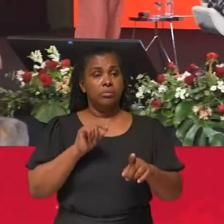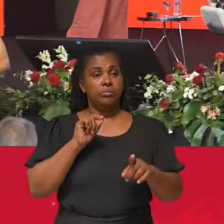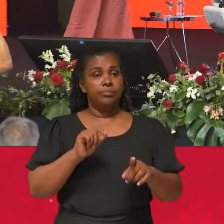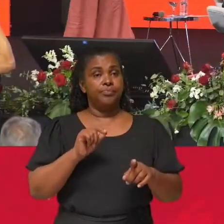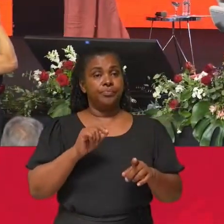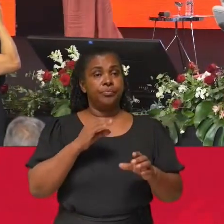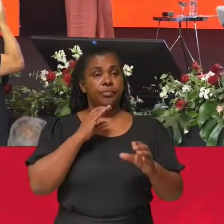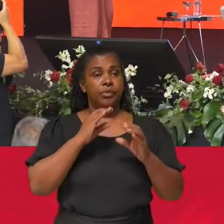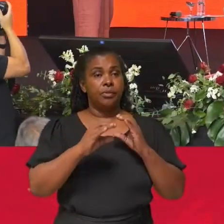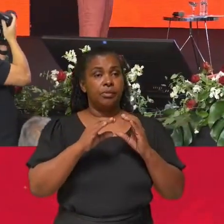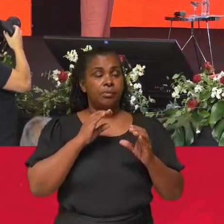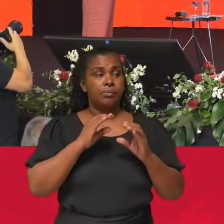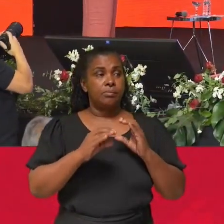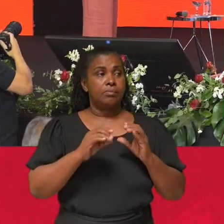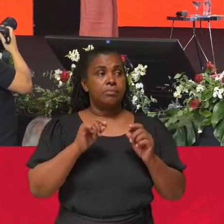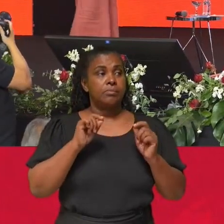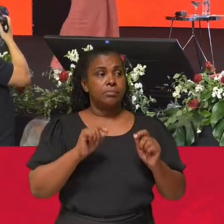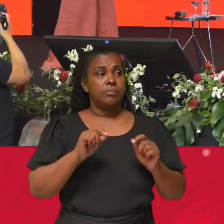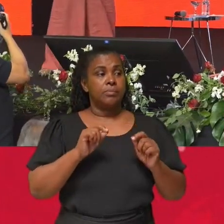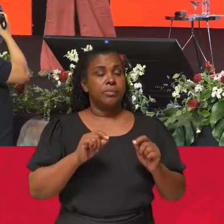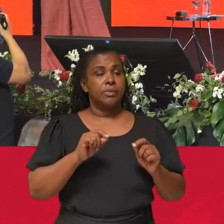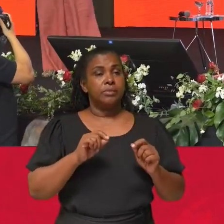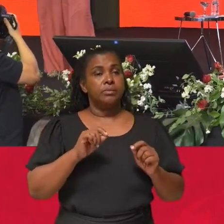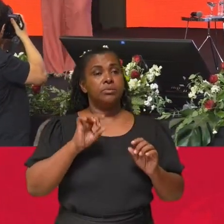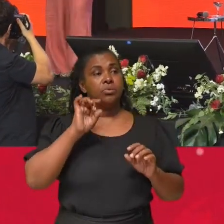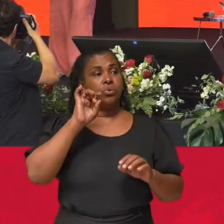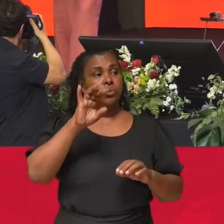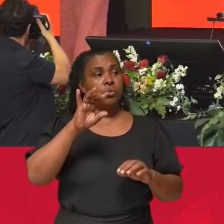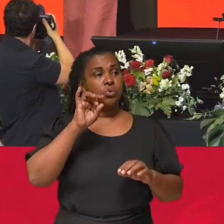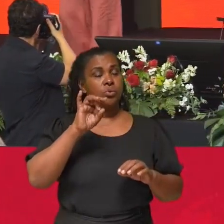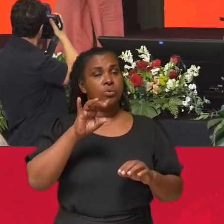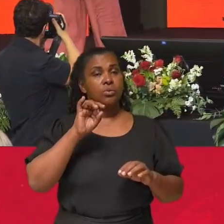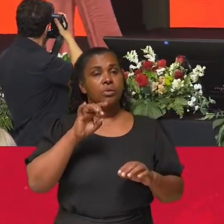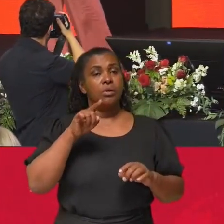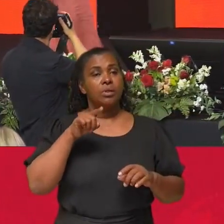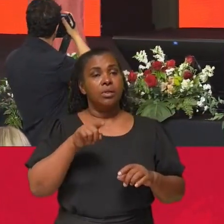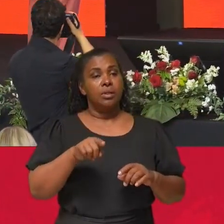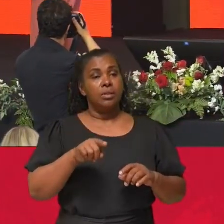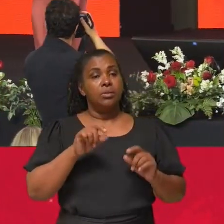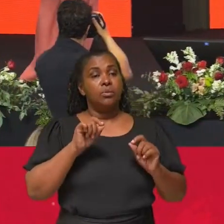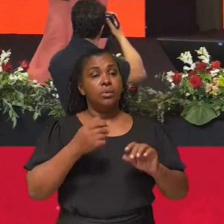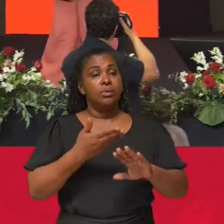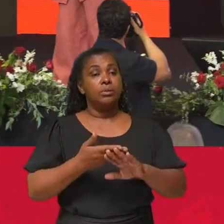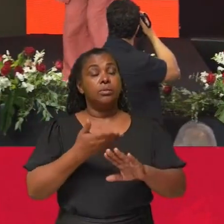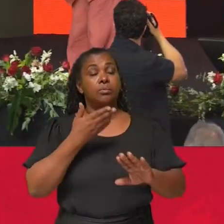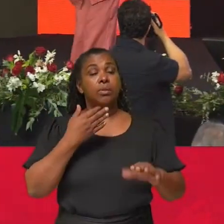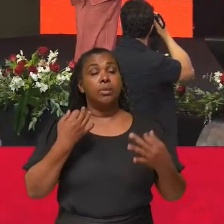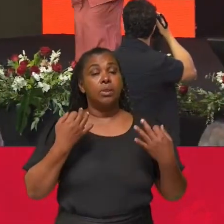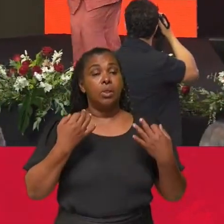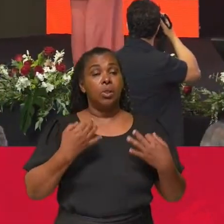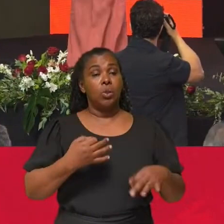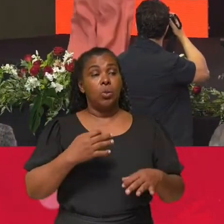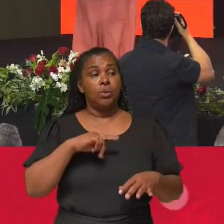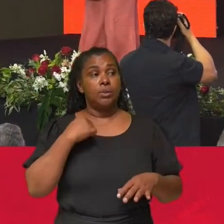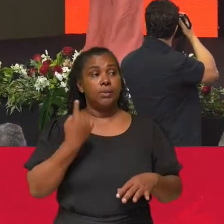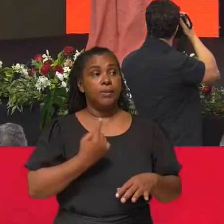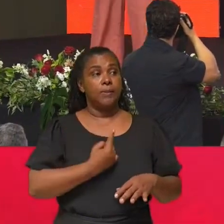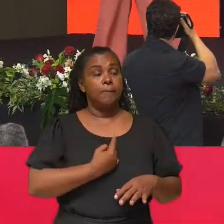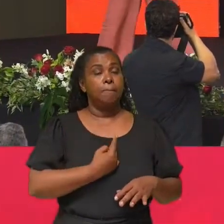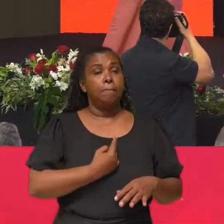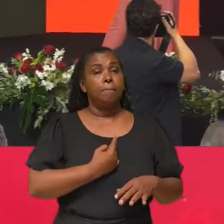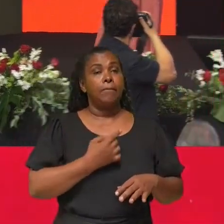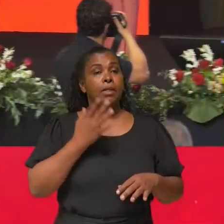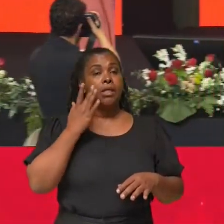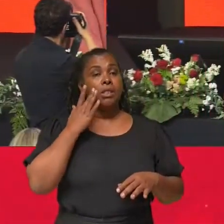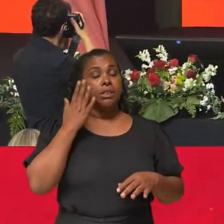é exclusivamente esse. O que nos separa são as nossas certezas. A gente acha que já sabe tudo. E